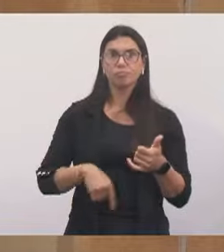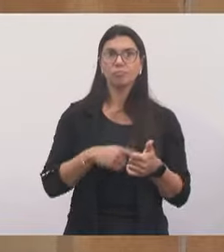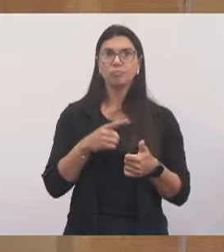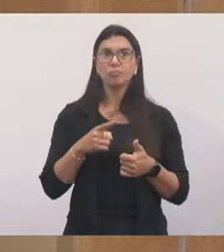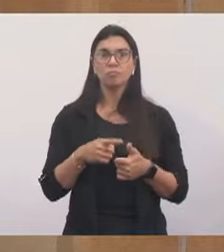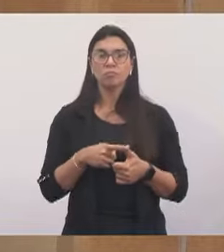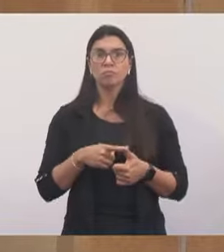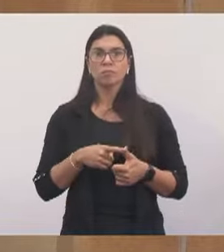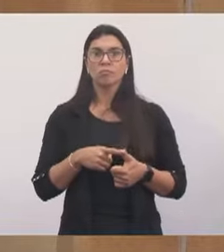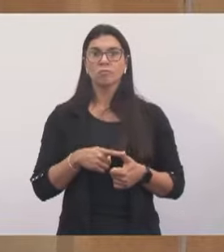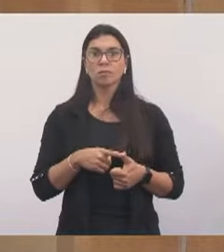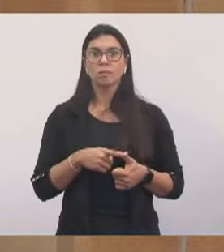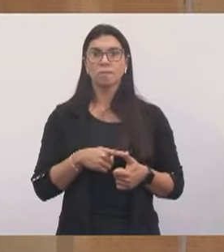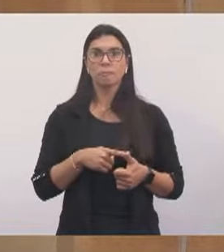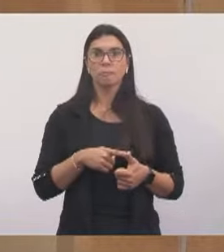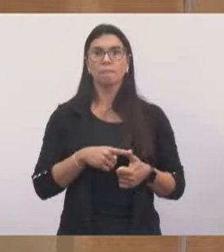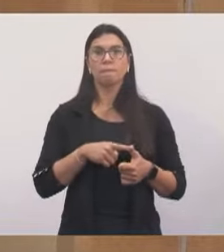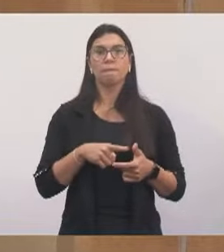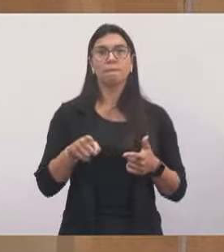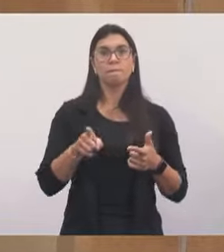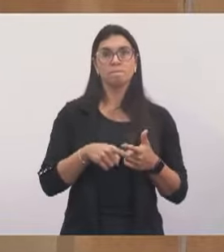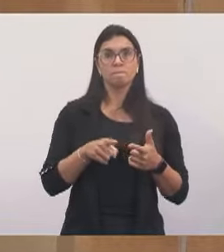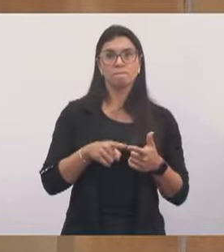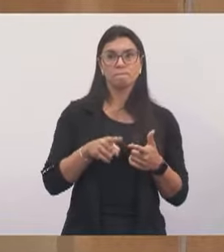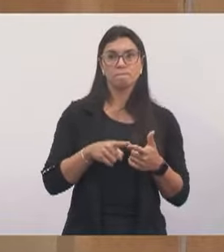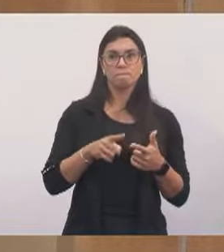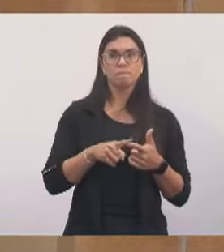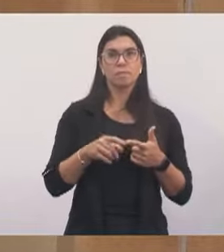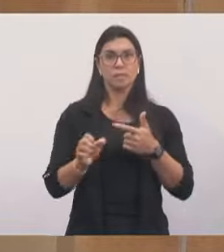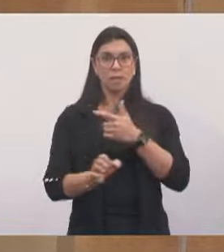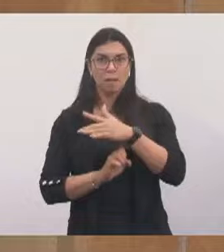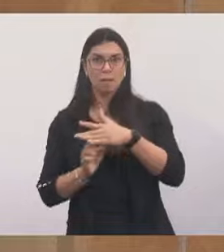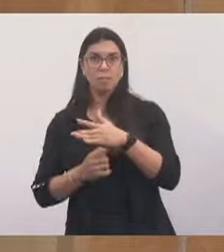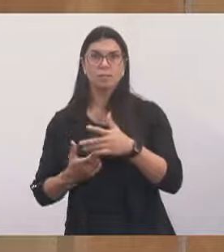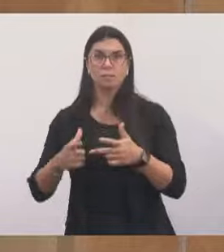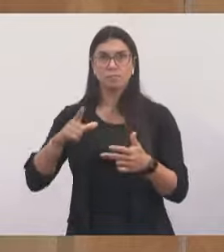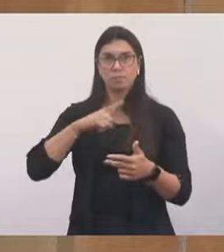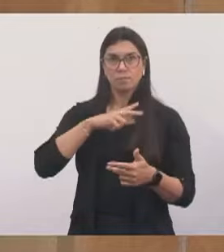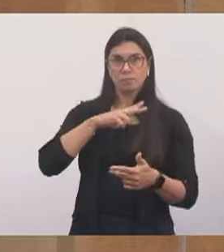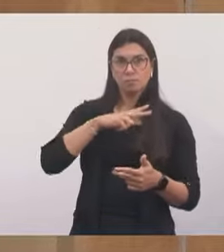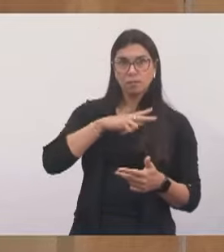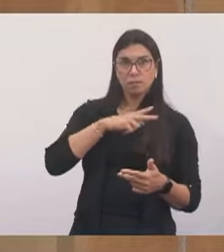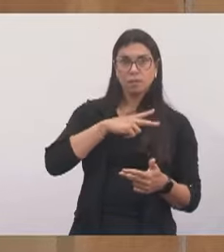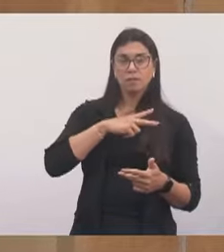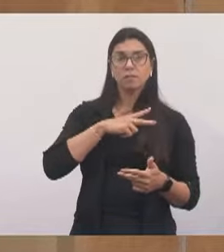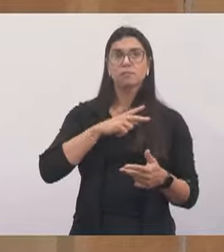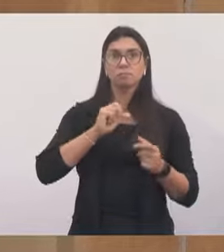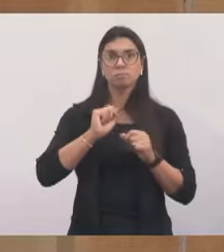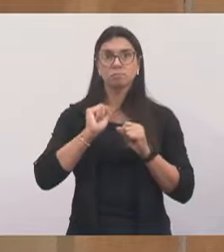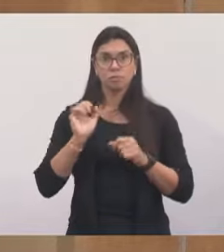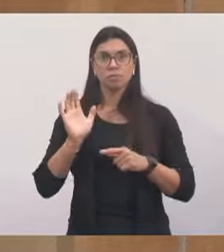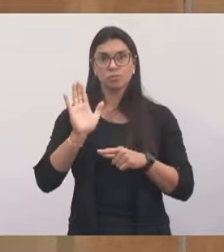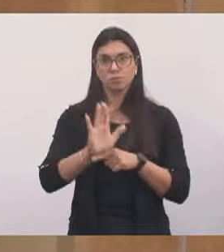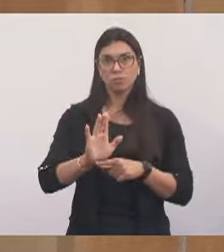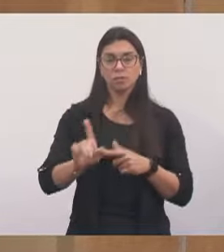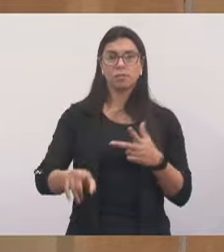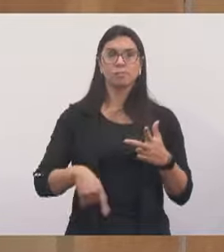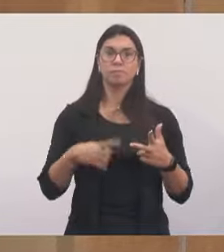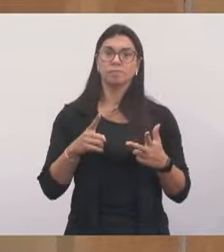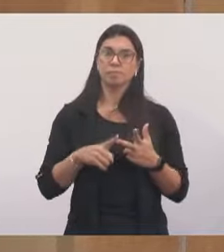fontes do poder privado, através de empresas, enfim, de pequeno, médio e grande